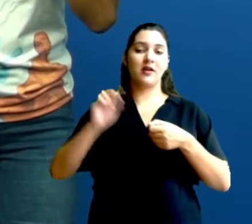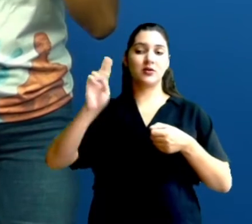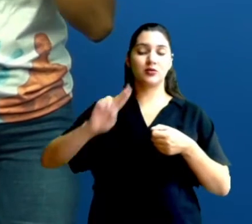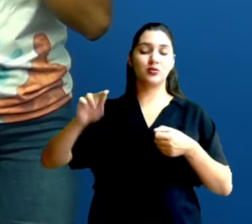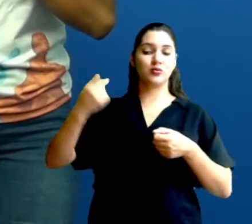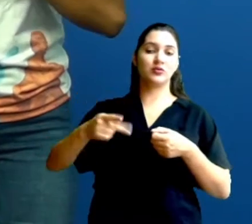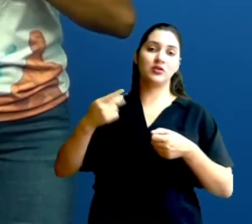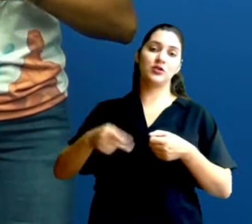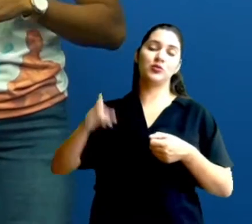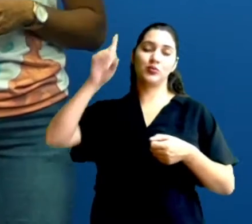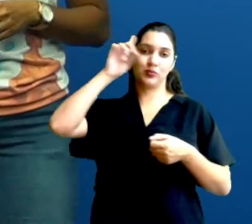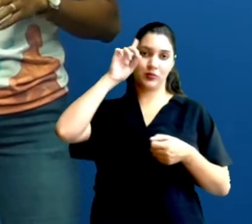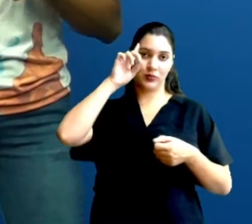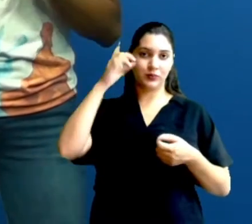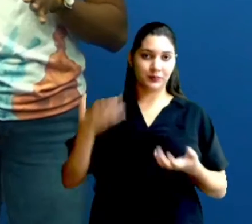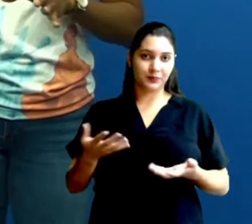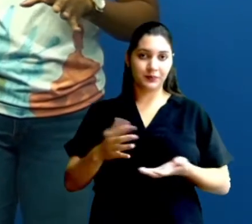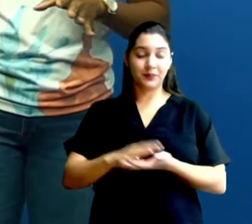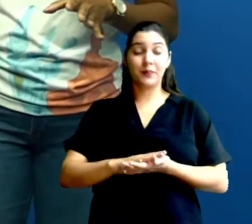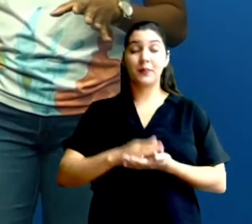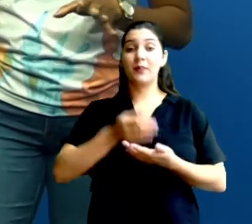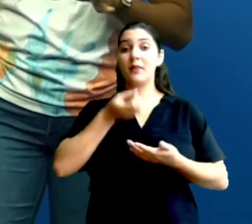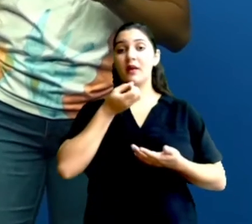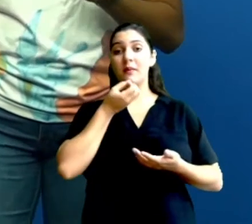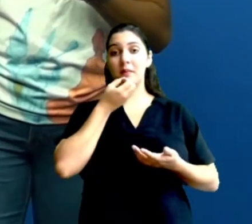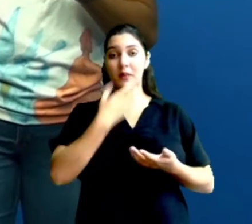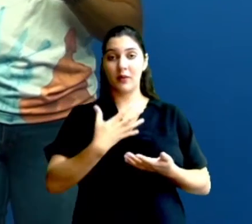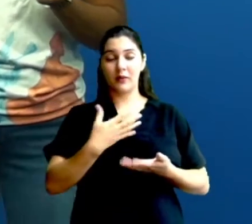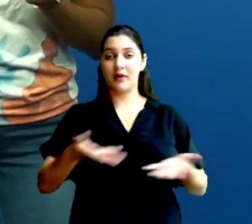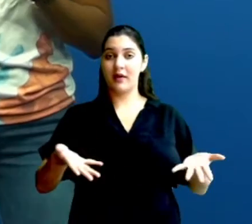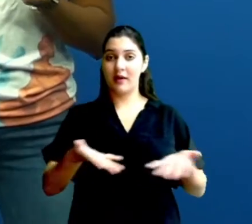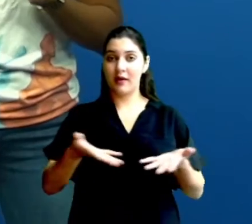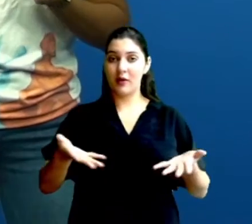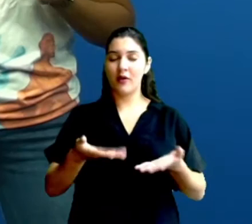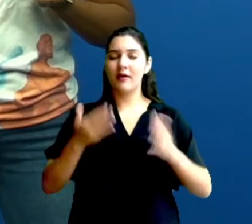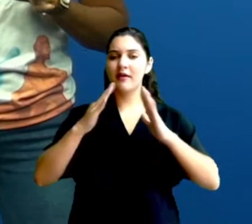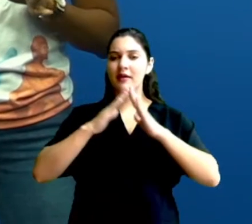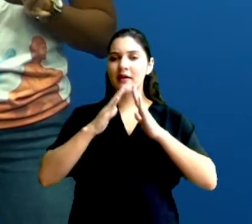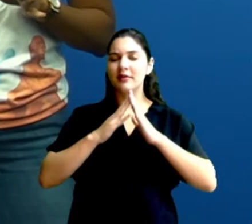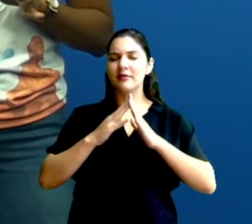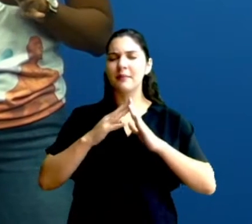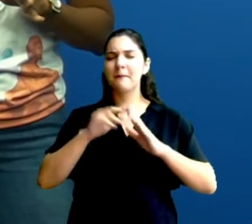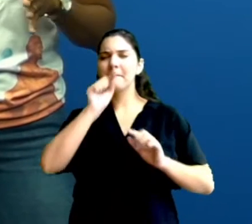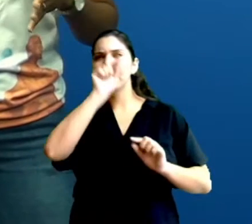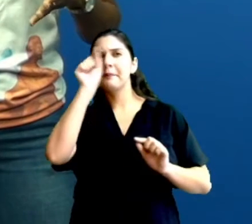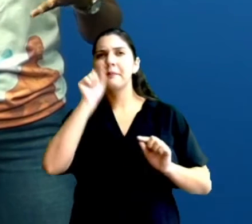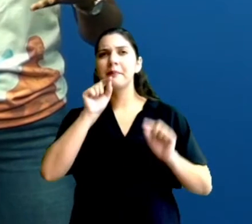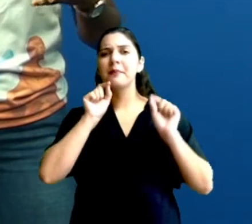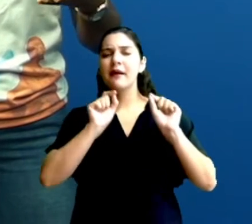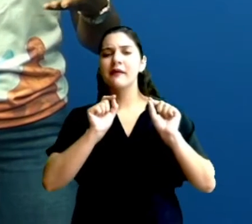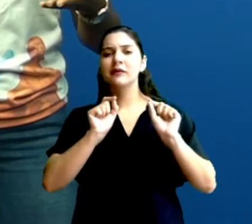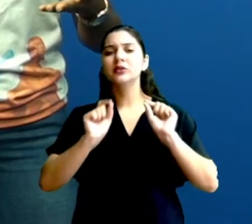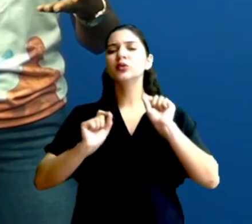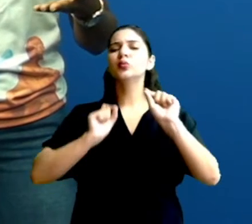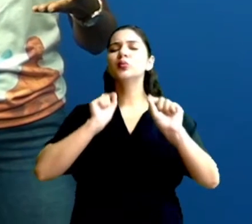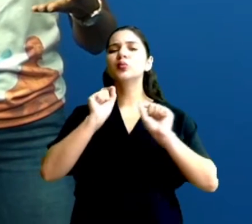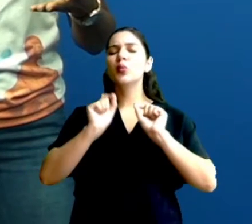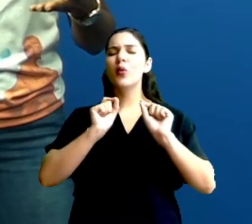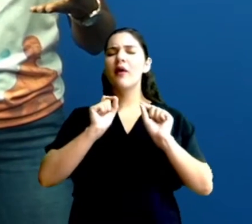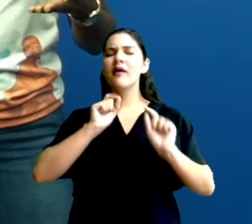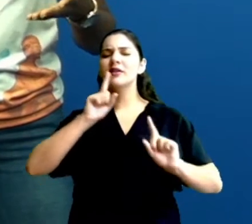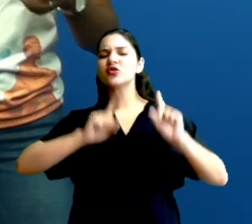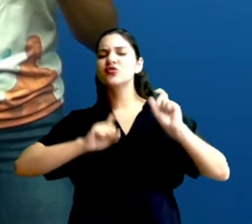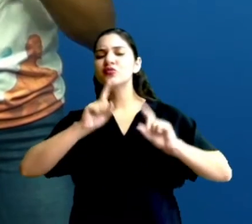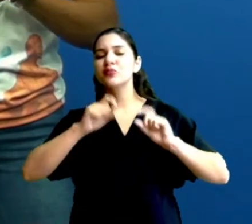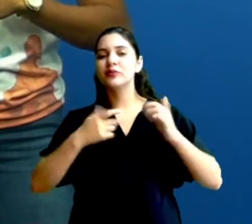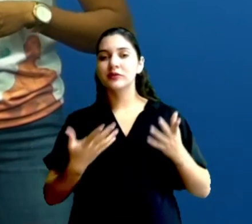disso todos os dias. Bom, agora você em casa deve estar se perguntando o que seriam essas